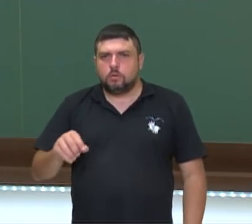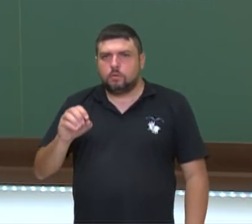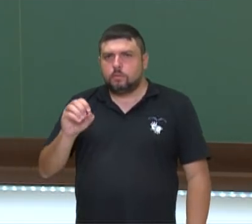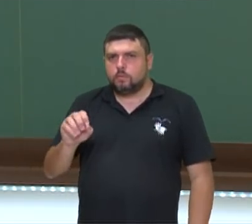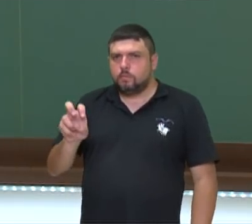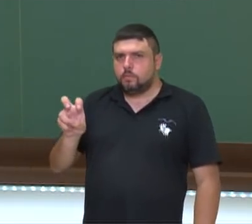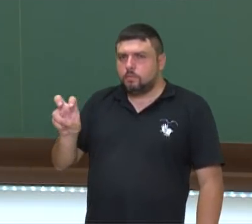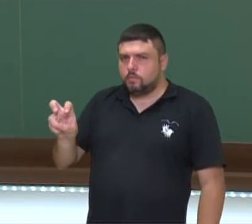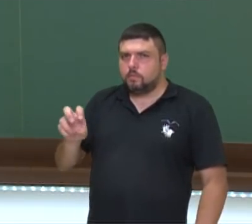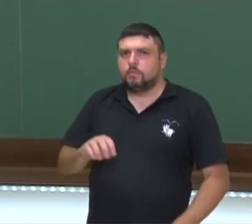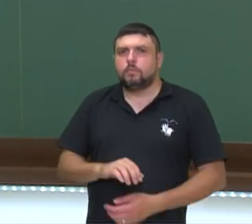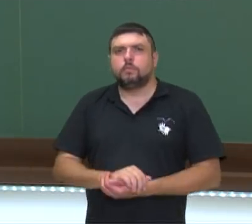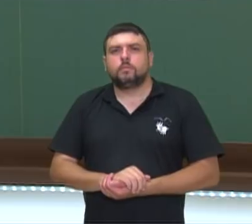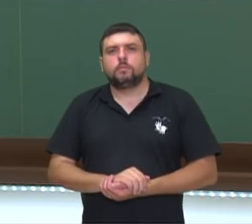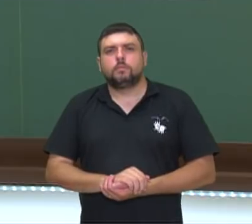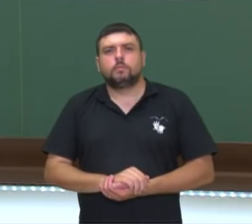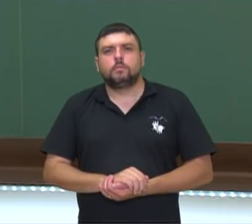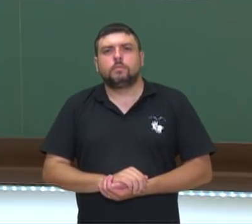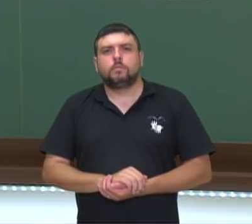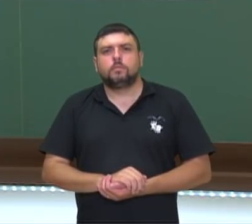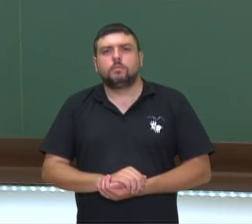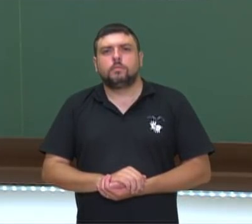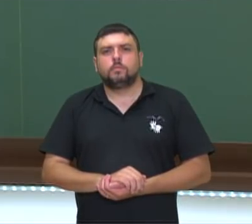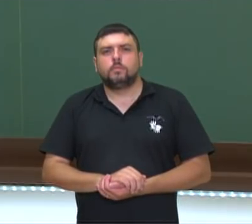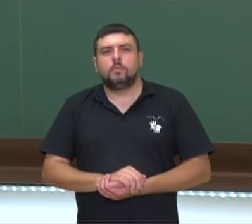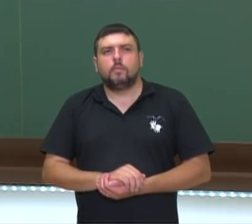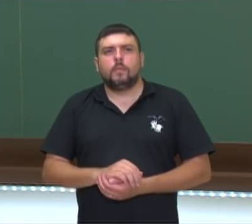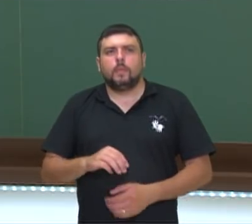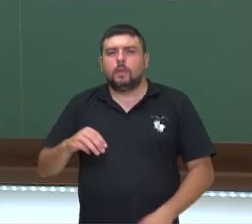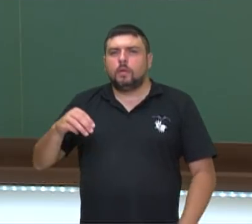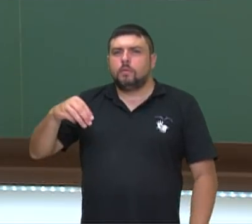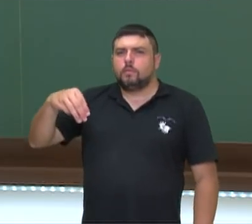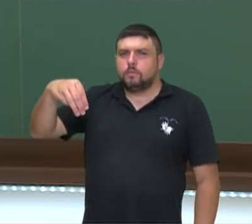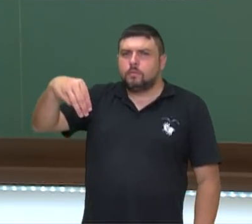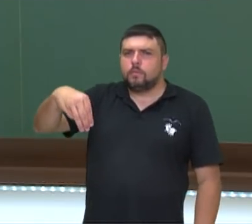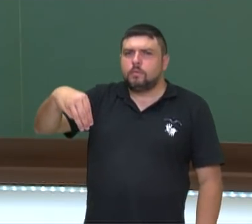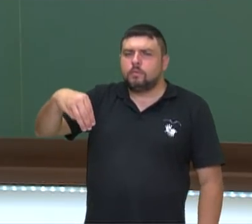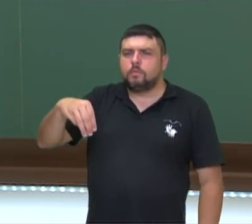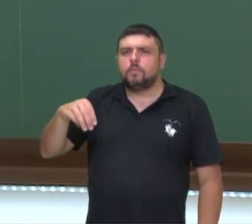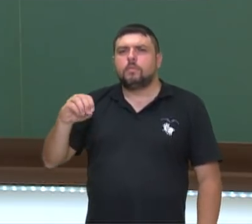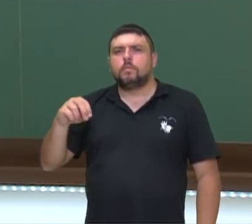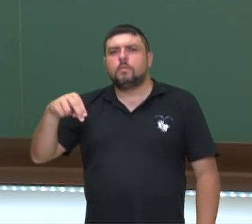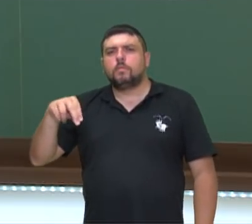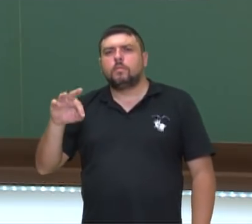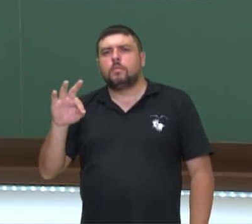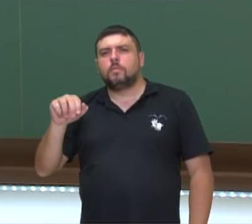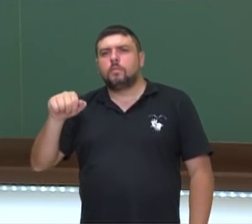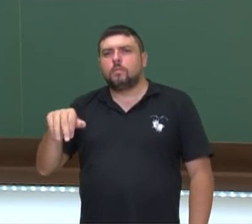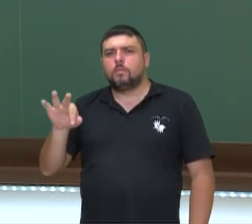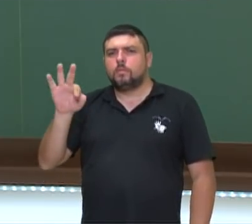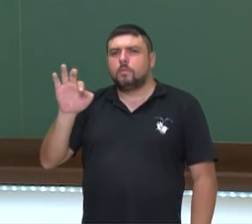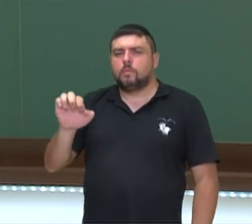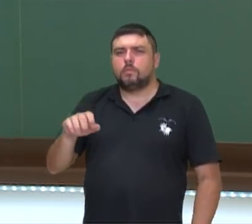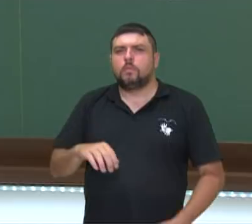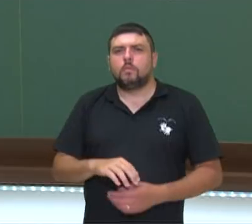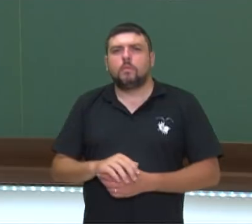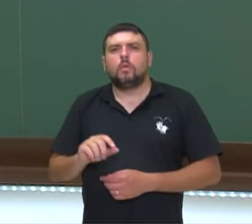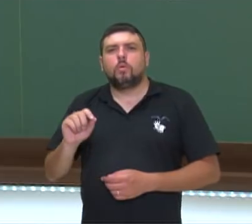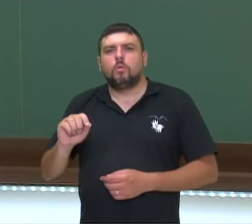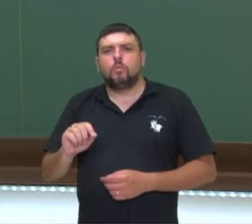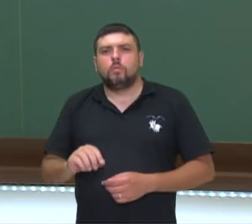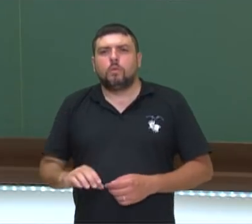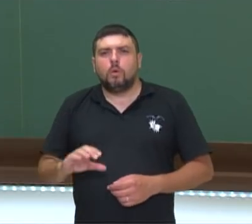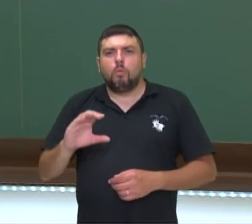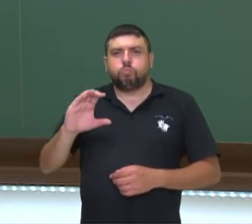0,05. Tranquilo? Montante. O que seria o montante do nosso juro simples? Seria o capital